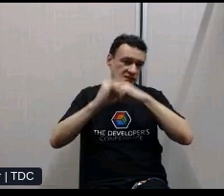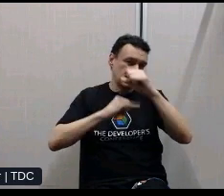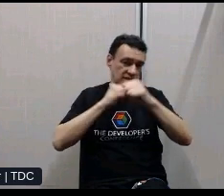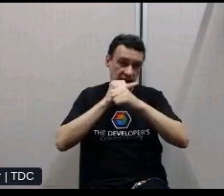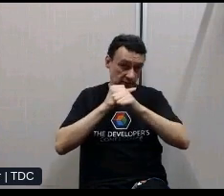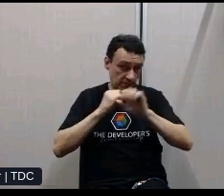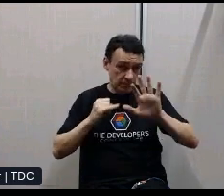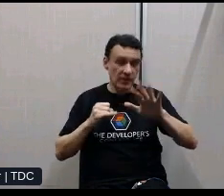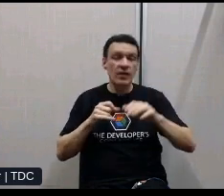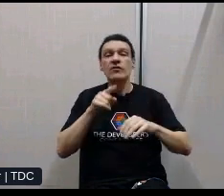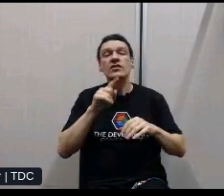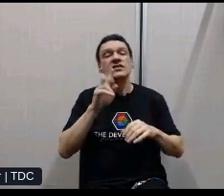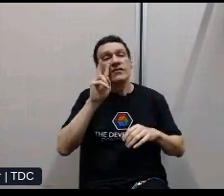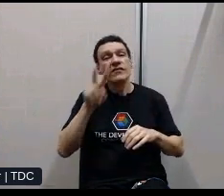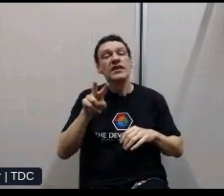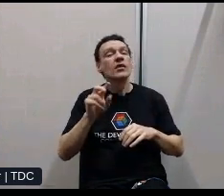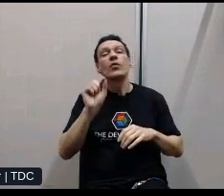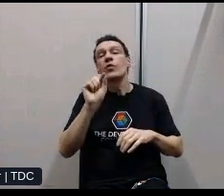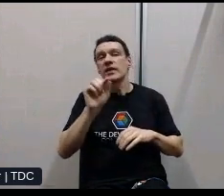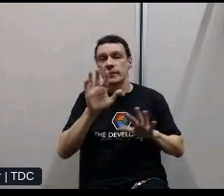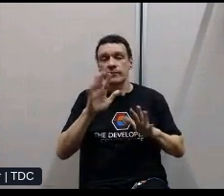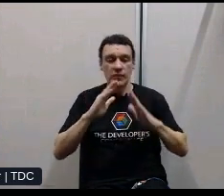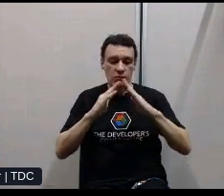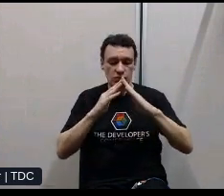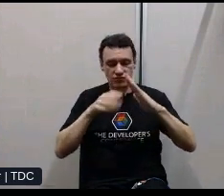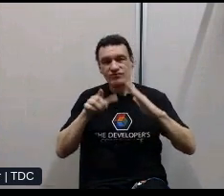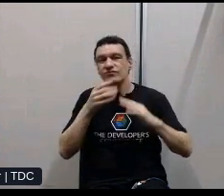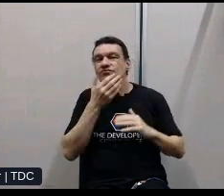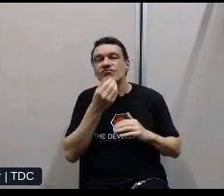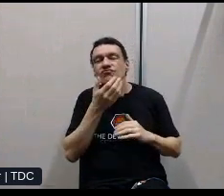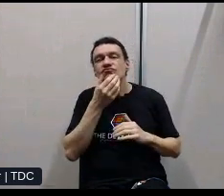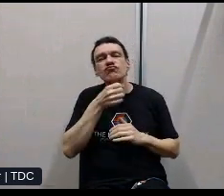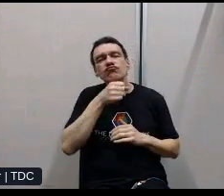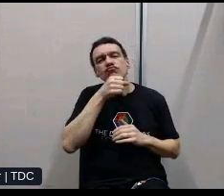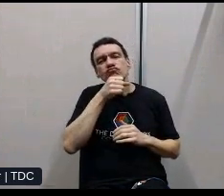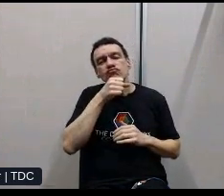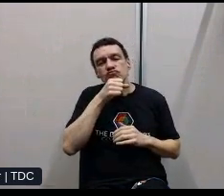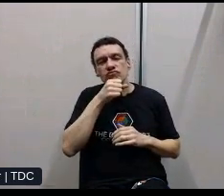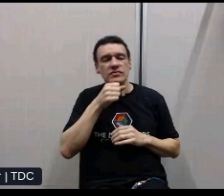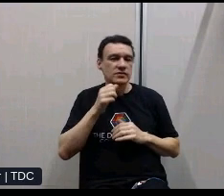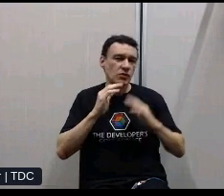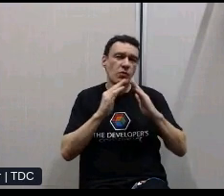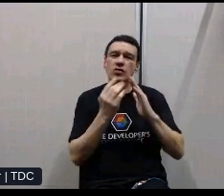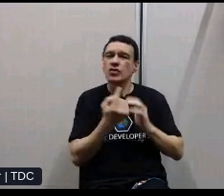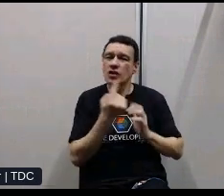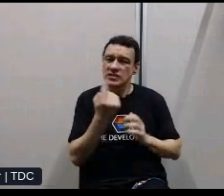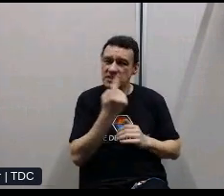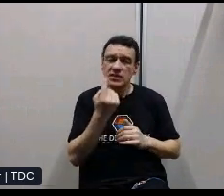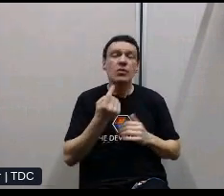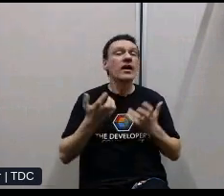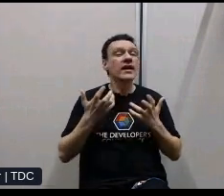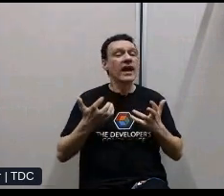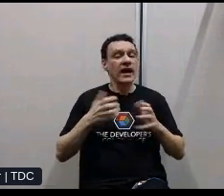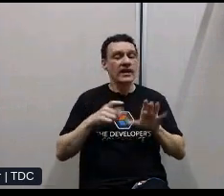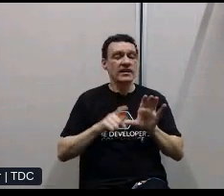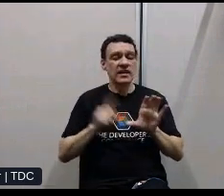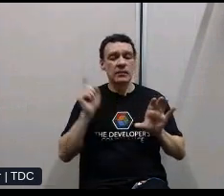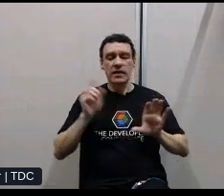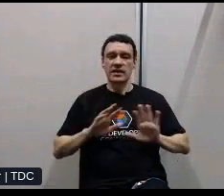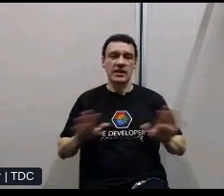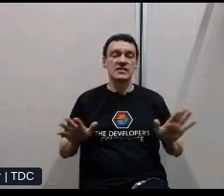seguinte, esse idoso ele mora sozinho, ele quer continuar tendo a sua independência, porém, ele tem ali a